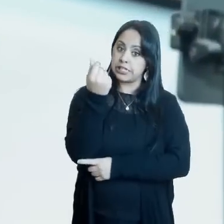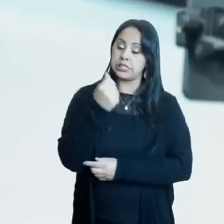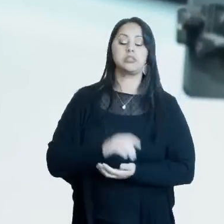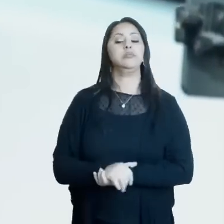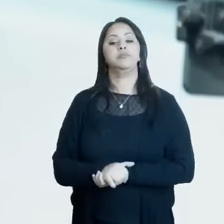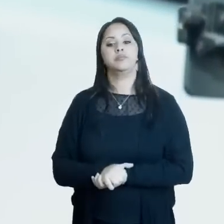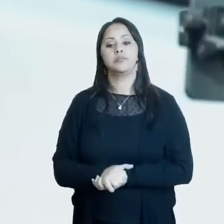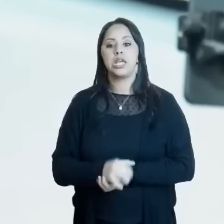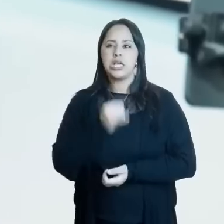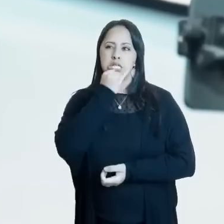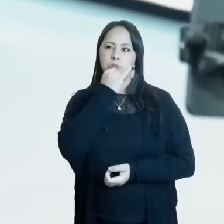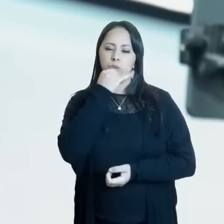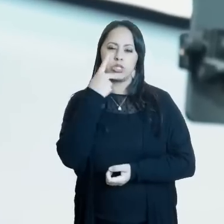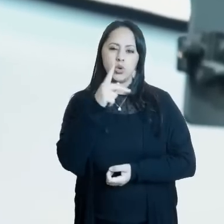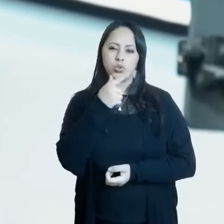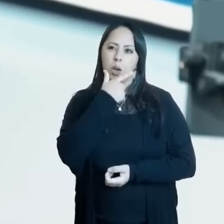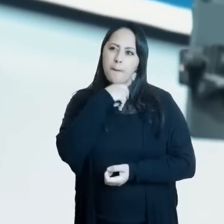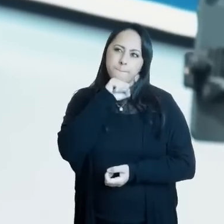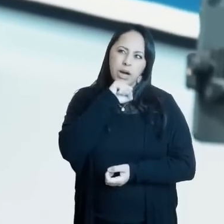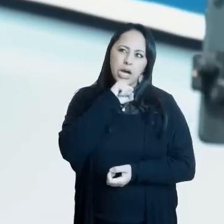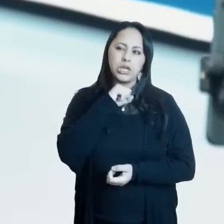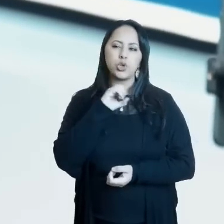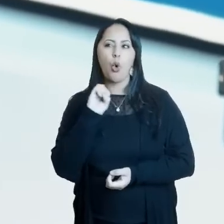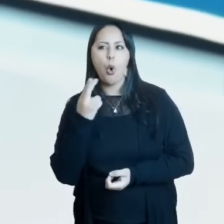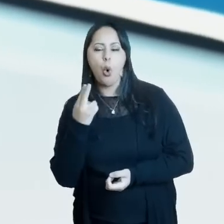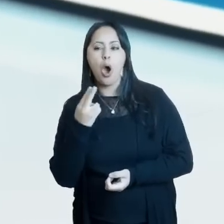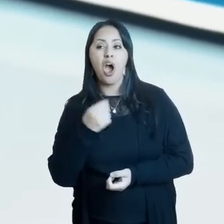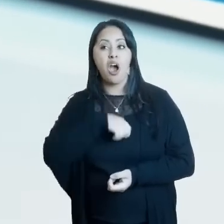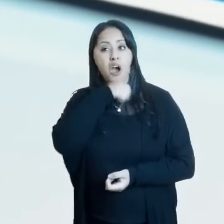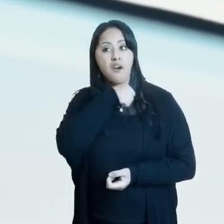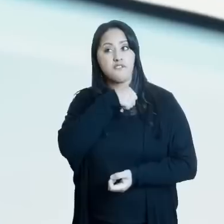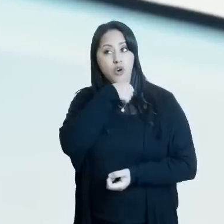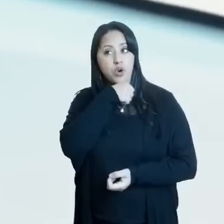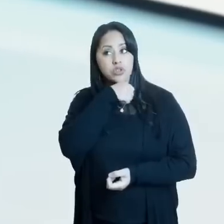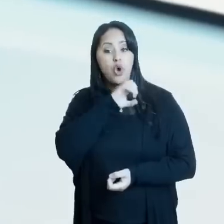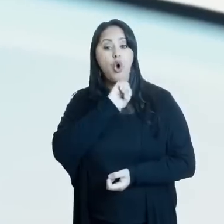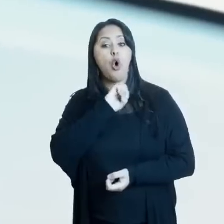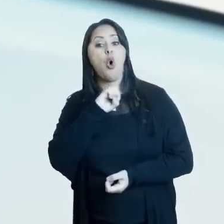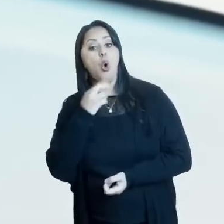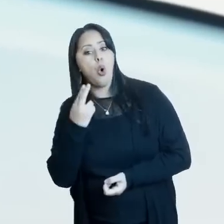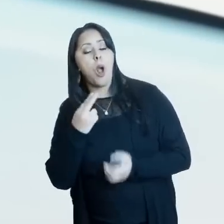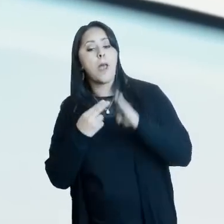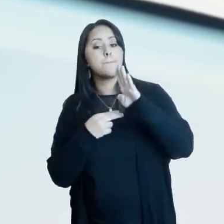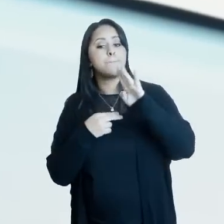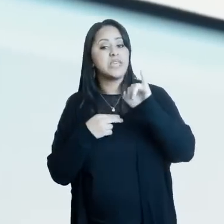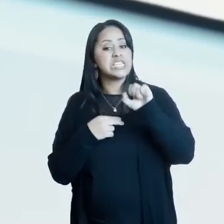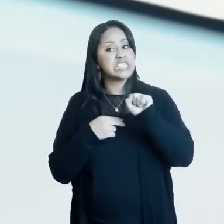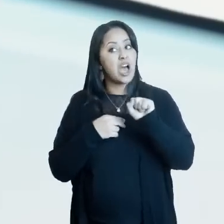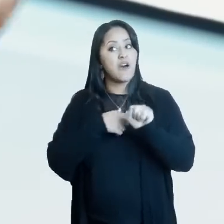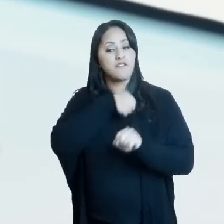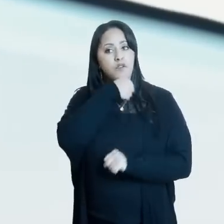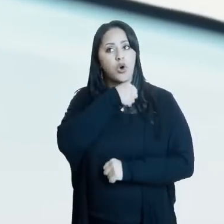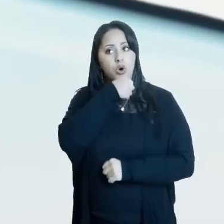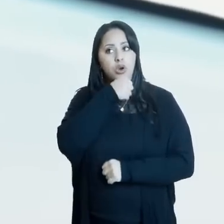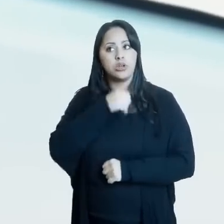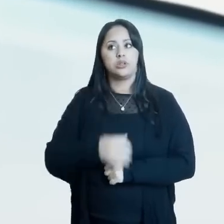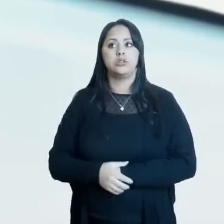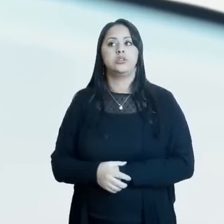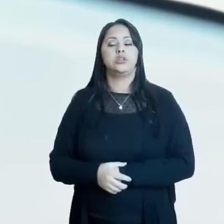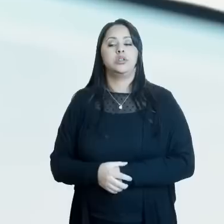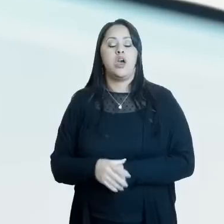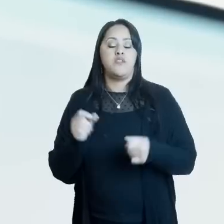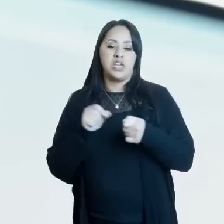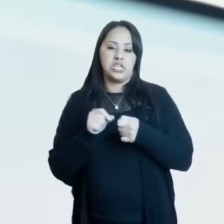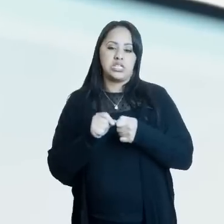quando os seus pais, ou os seus avós, ou os seus bisavós se envolveram com agiotagem,